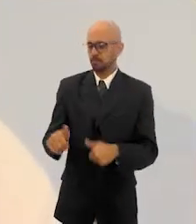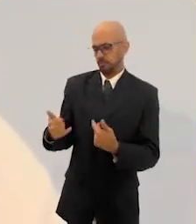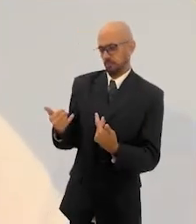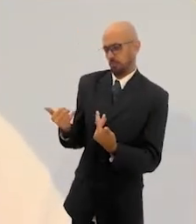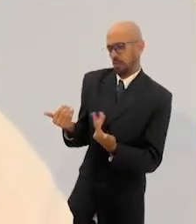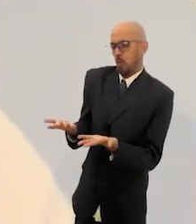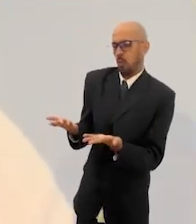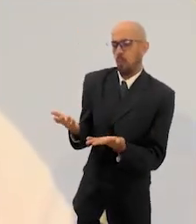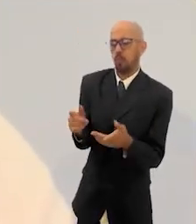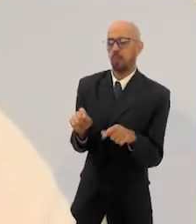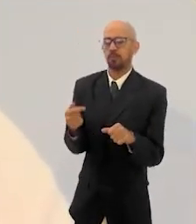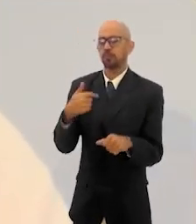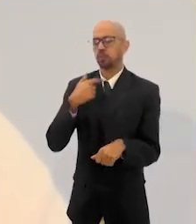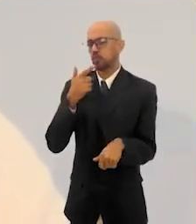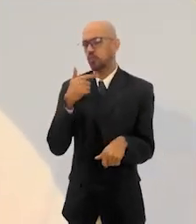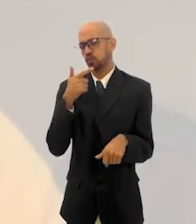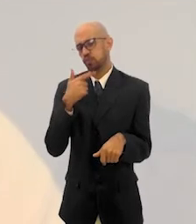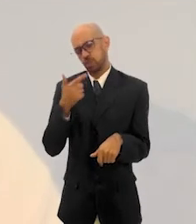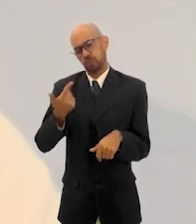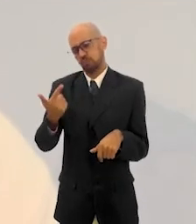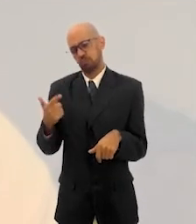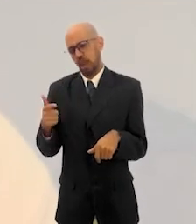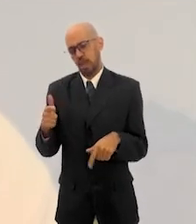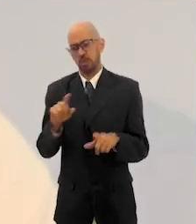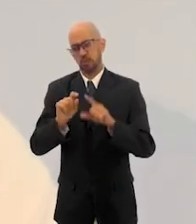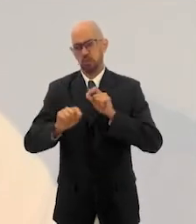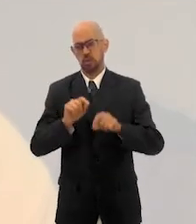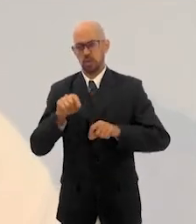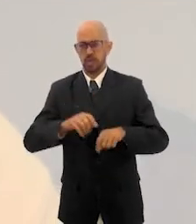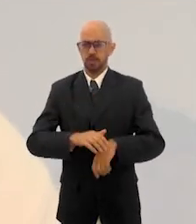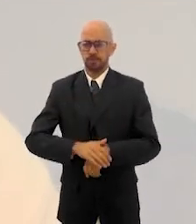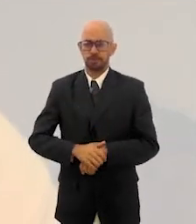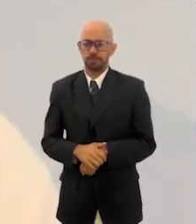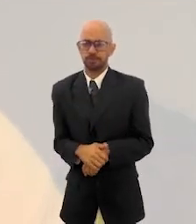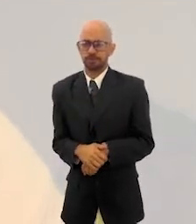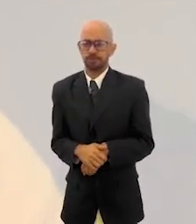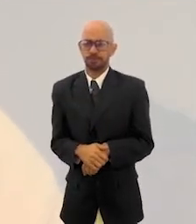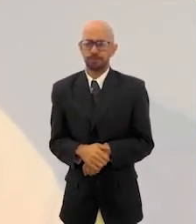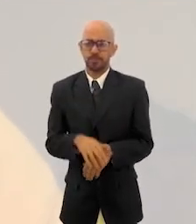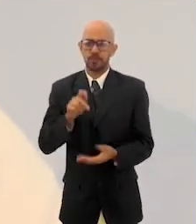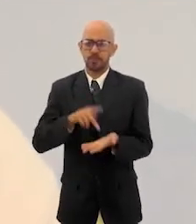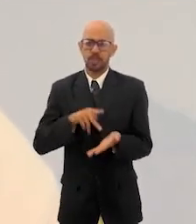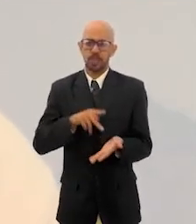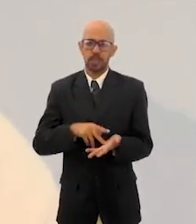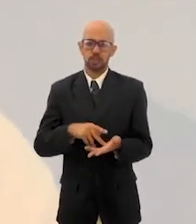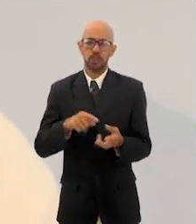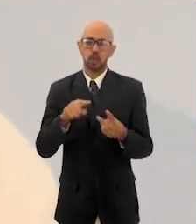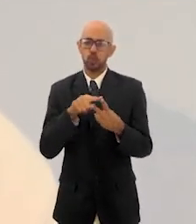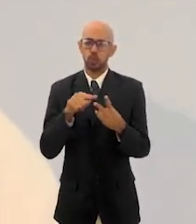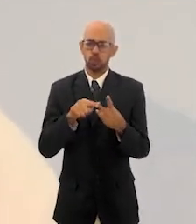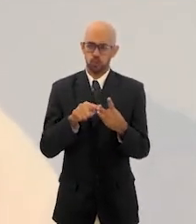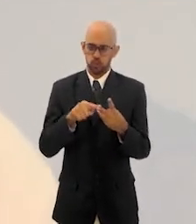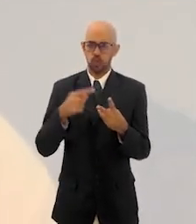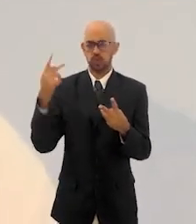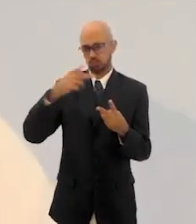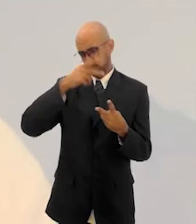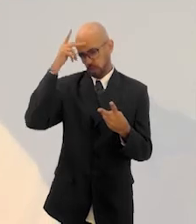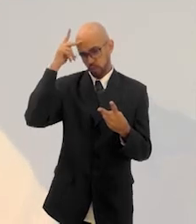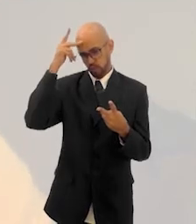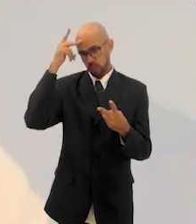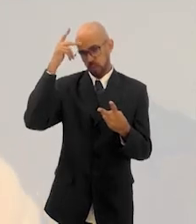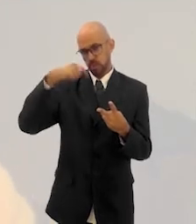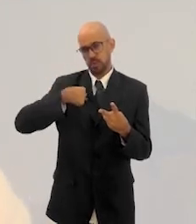Olha, sem dúvida, eu penso que, então, na verdade, eu tenho duas pessoas que